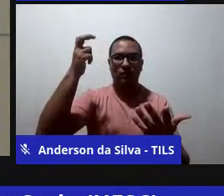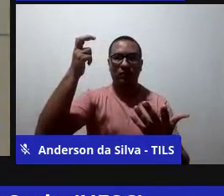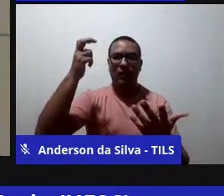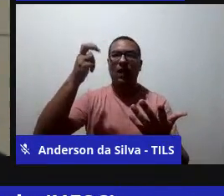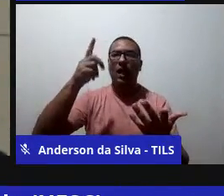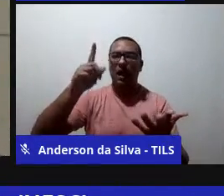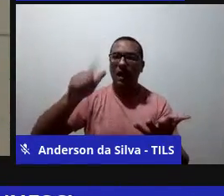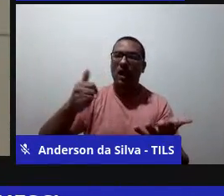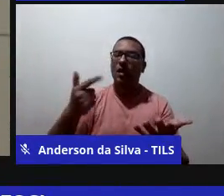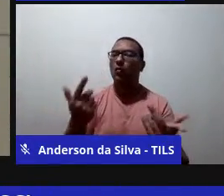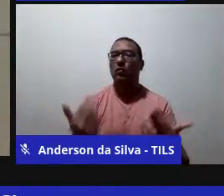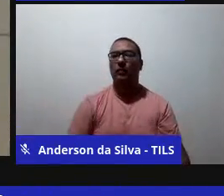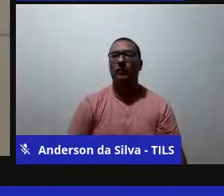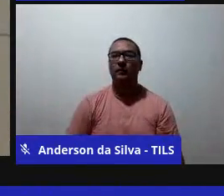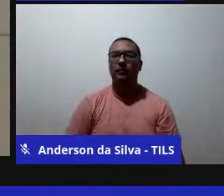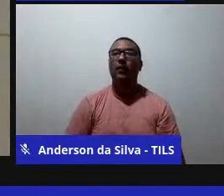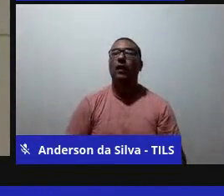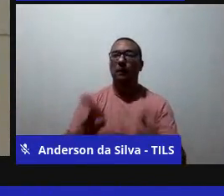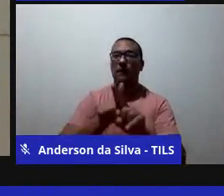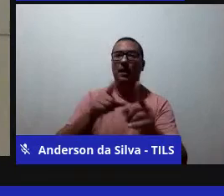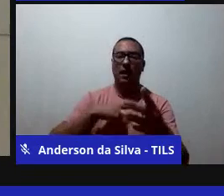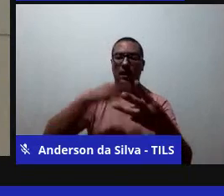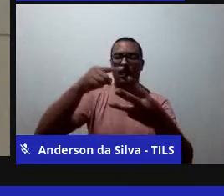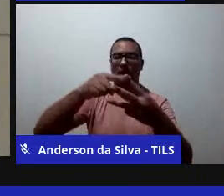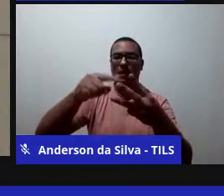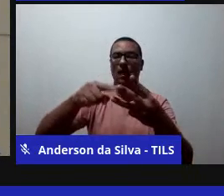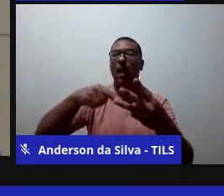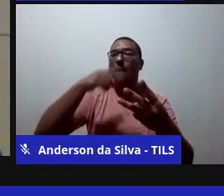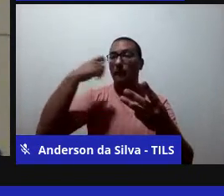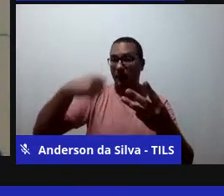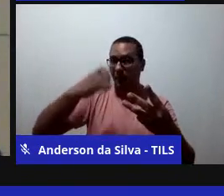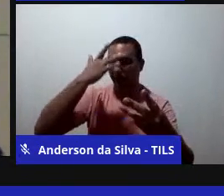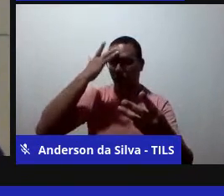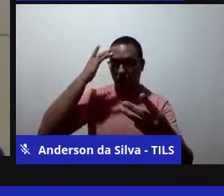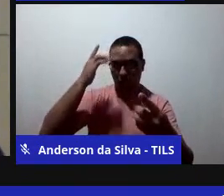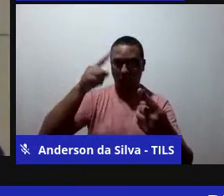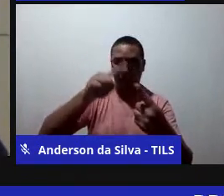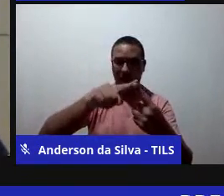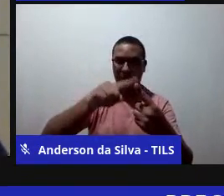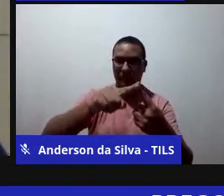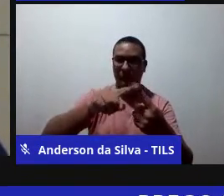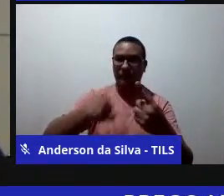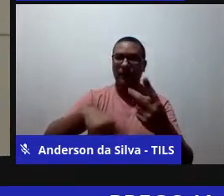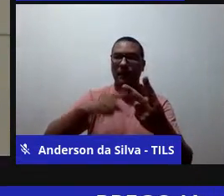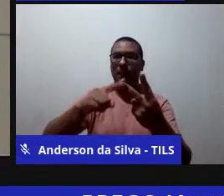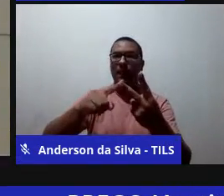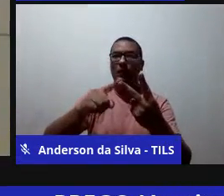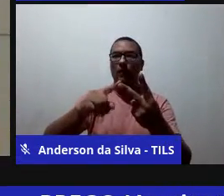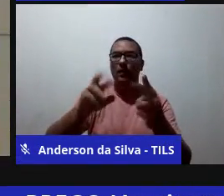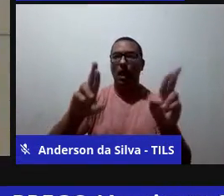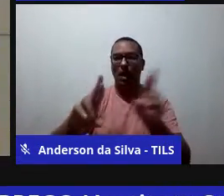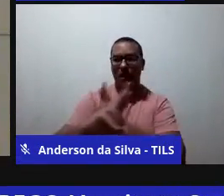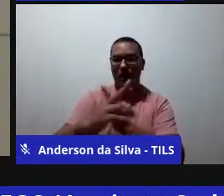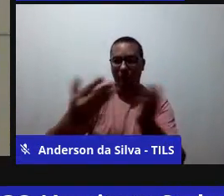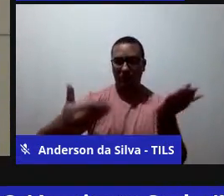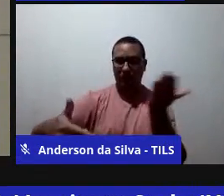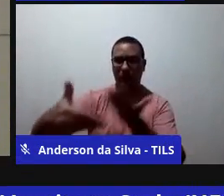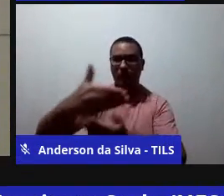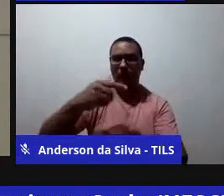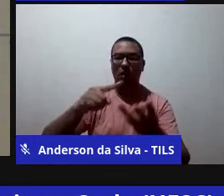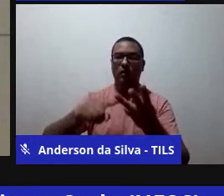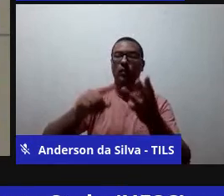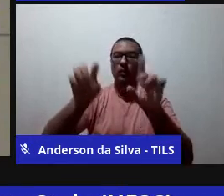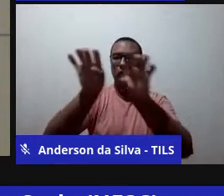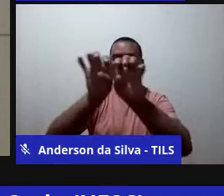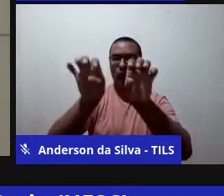é formado também de um tripé, o capital humano, o capital relacional e o capital estrutural, ou